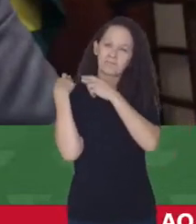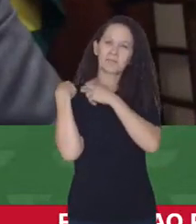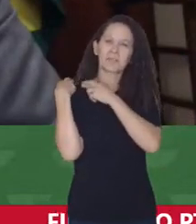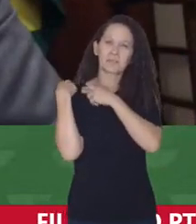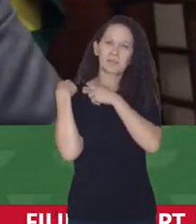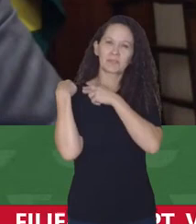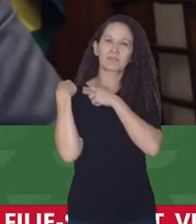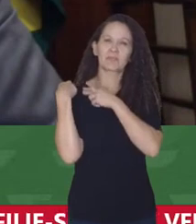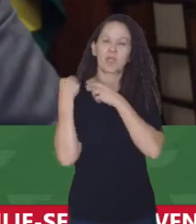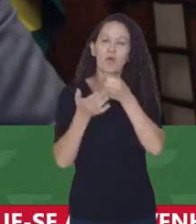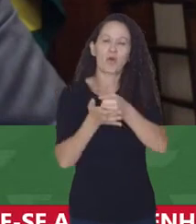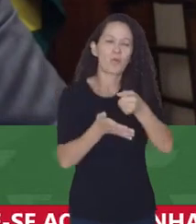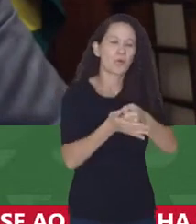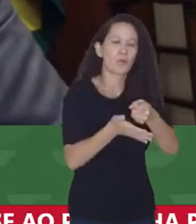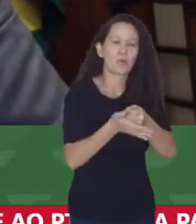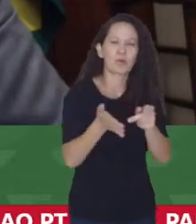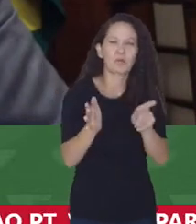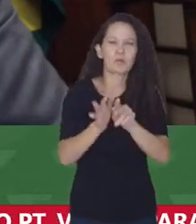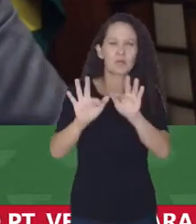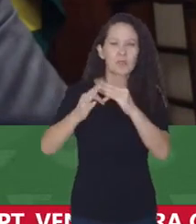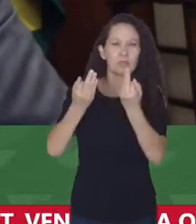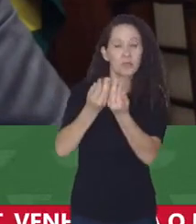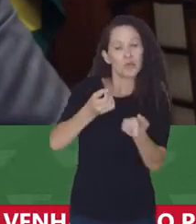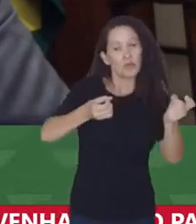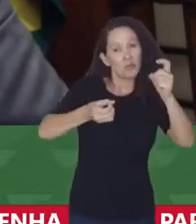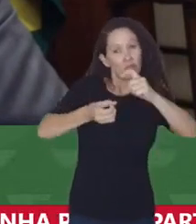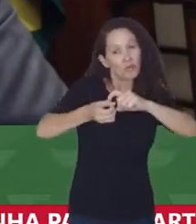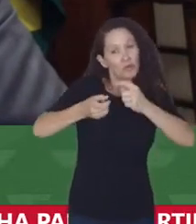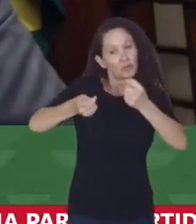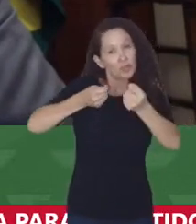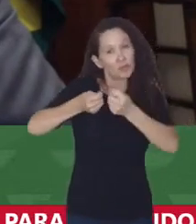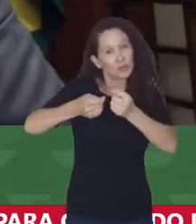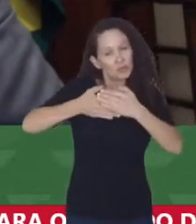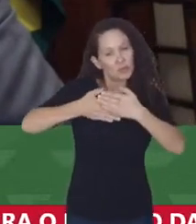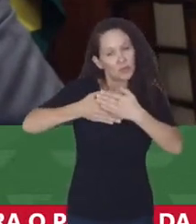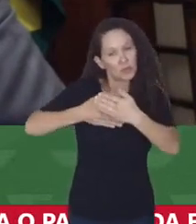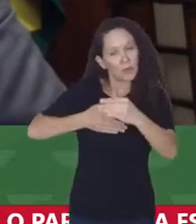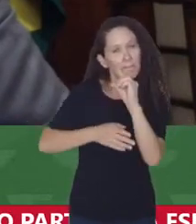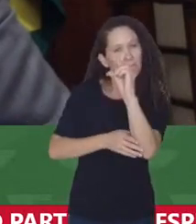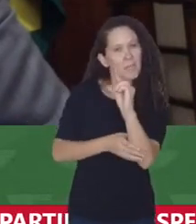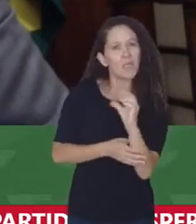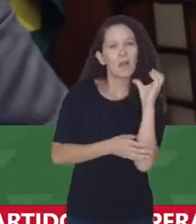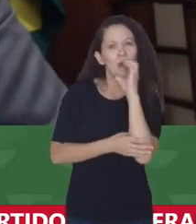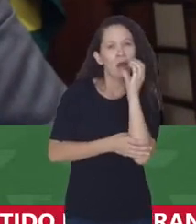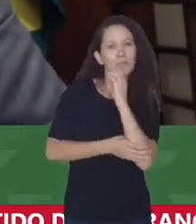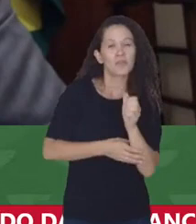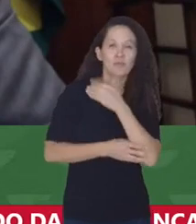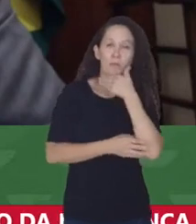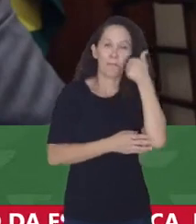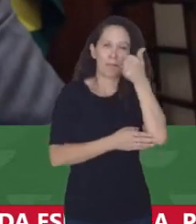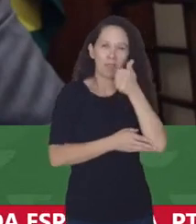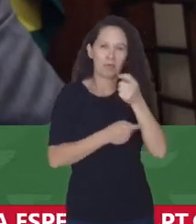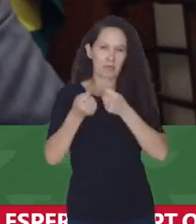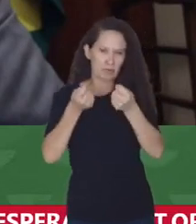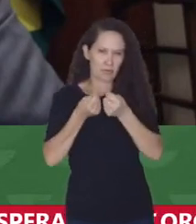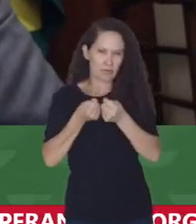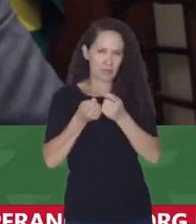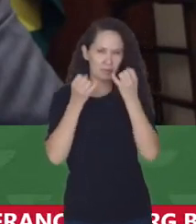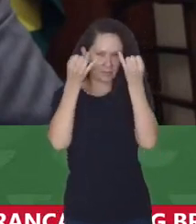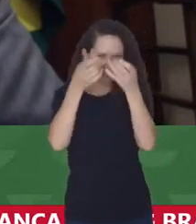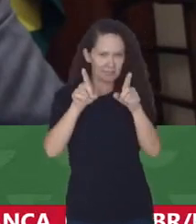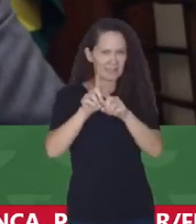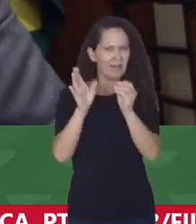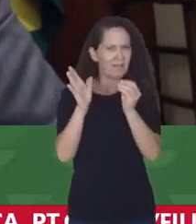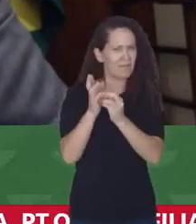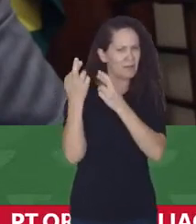pela recuperação econômica a curto prazo. Então também falar um pouco da irresponsabilidade desses governos, a partir